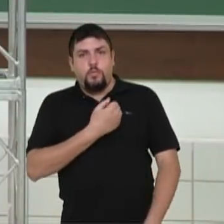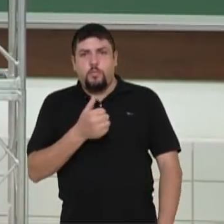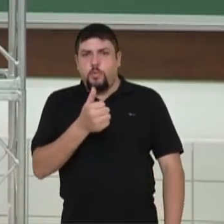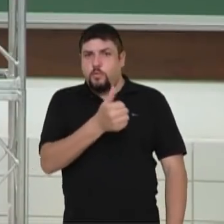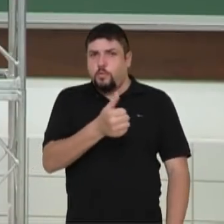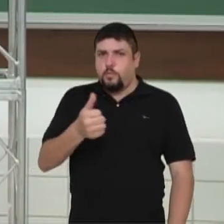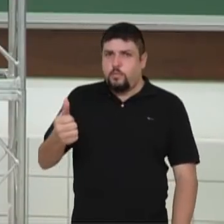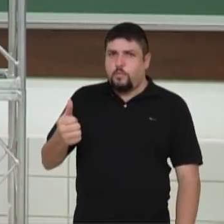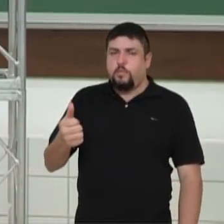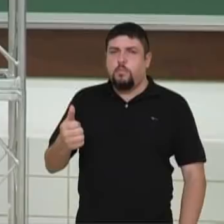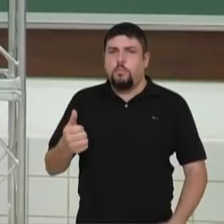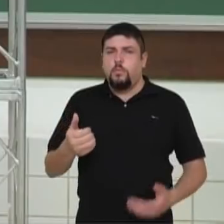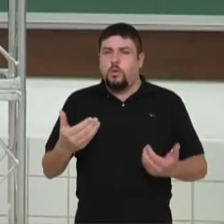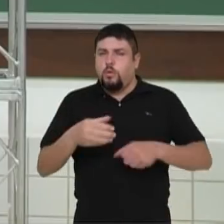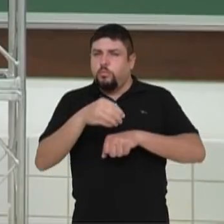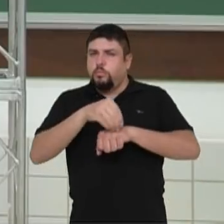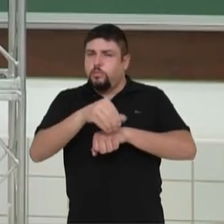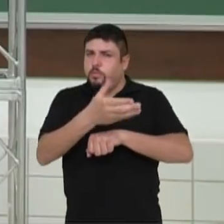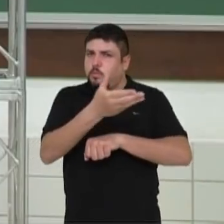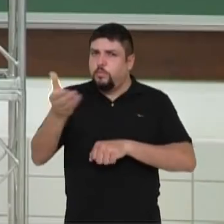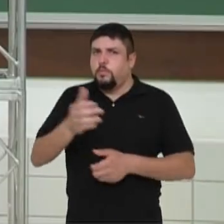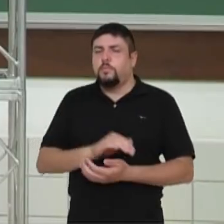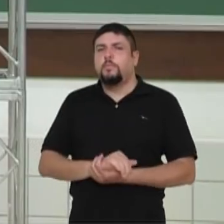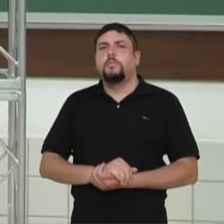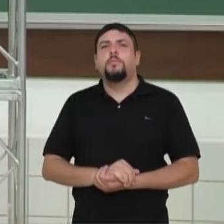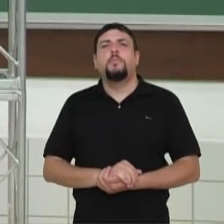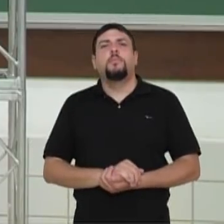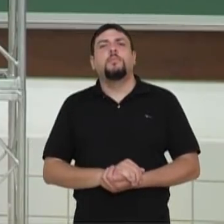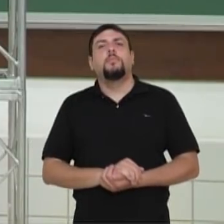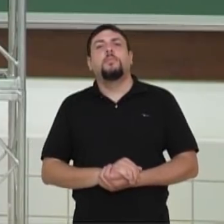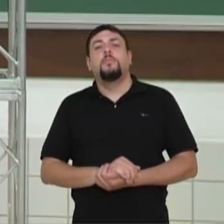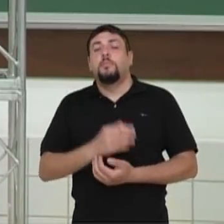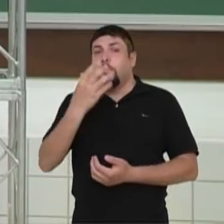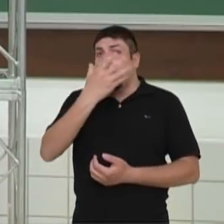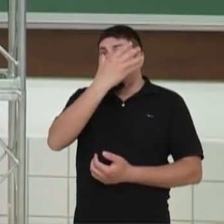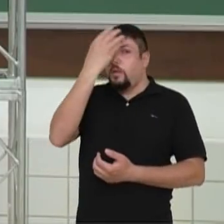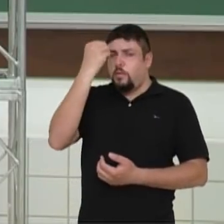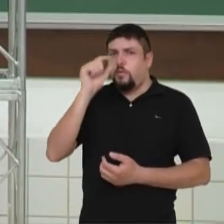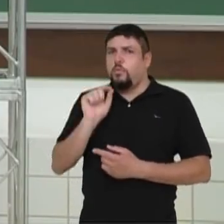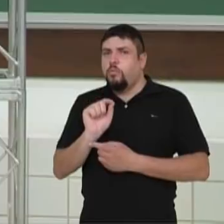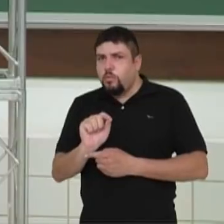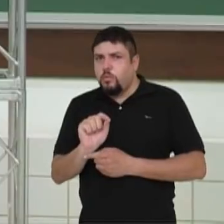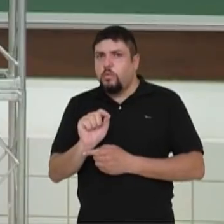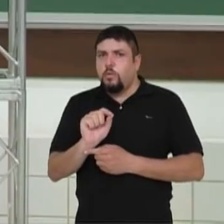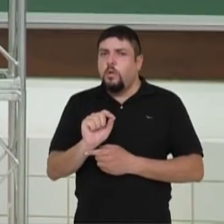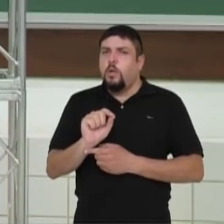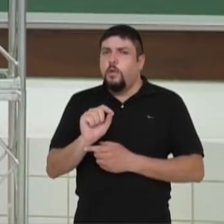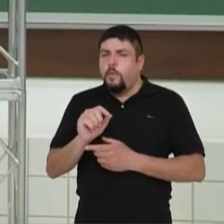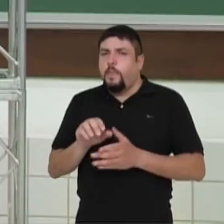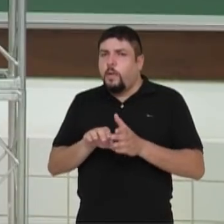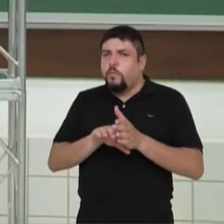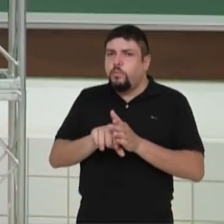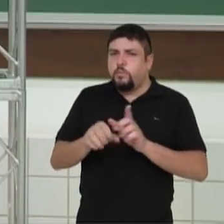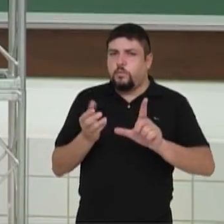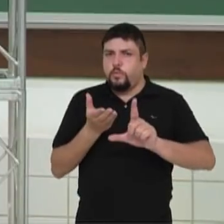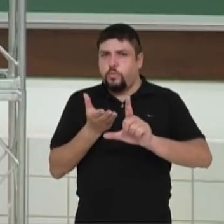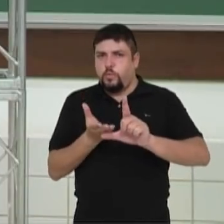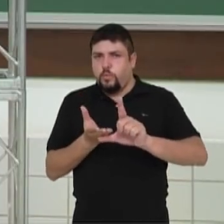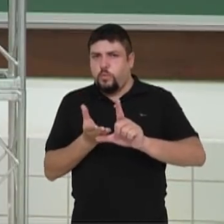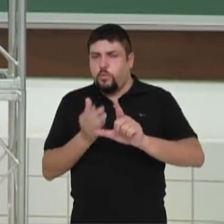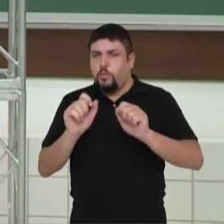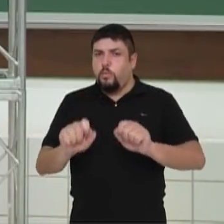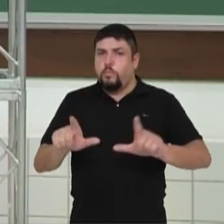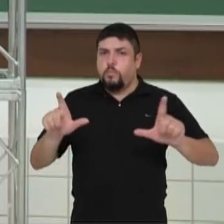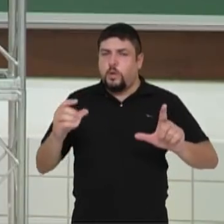gente começar nós temos alguns recadinhos, dá uma olhada. Não esqueça de fazer o seu registro no Google Classroom,